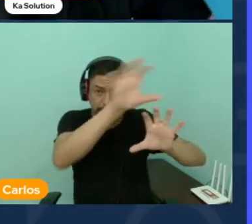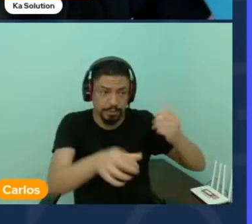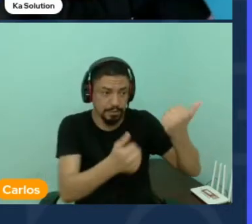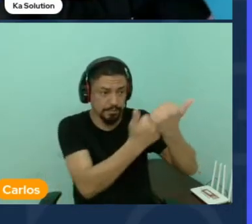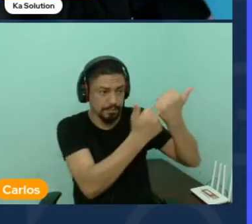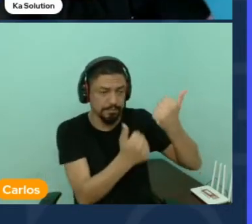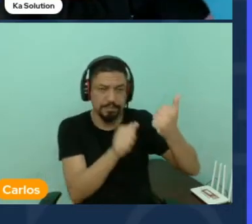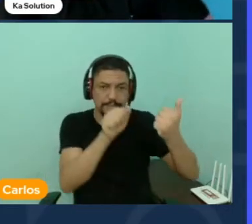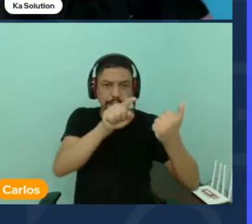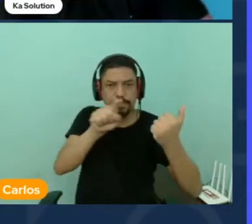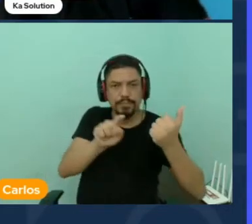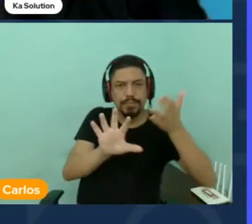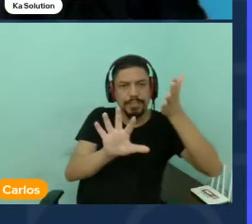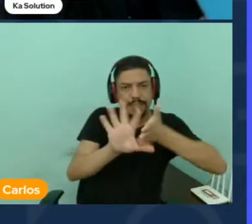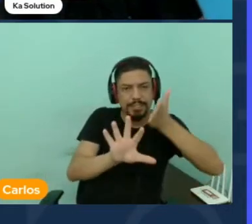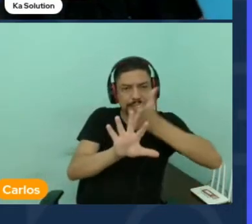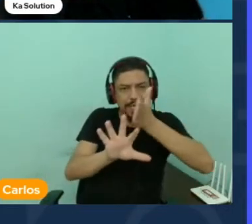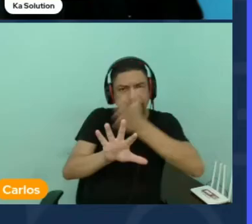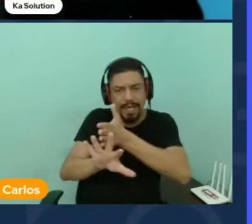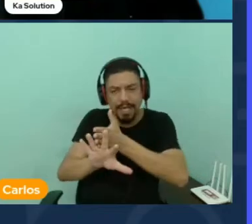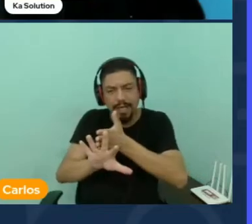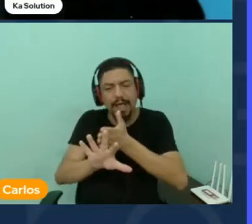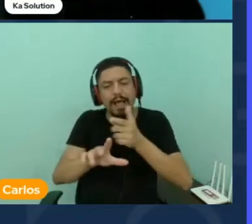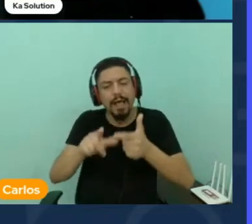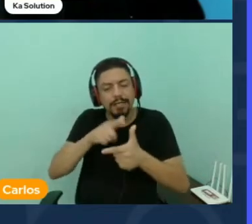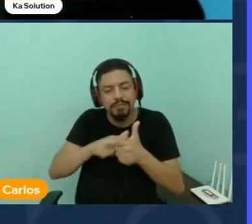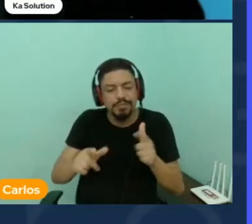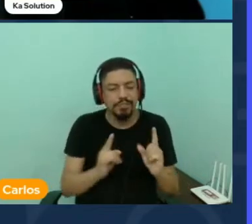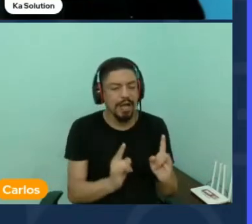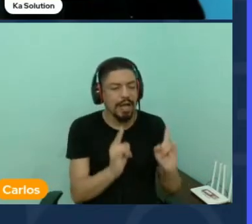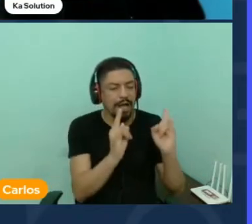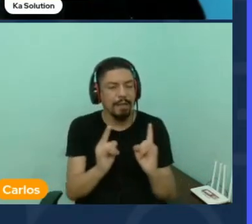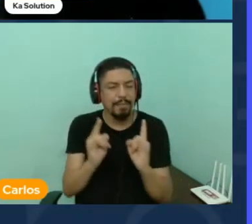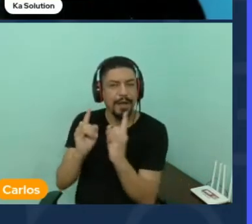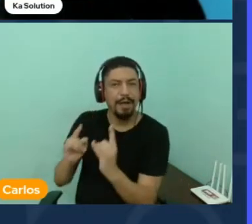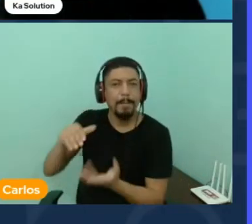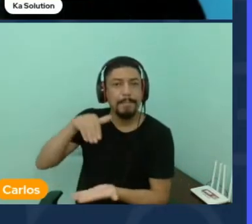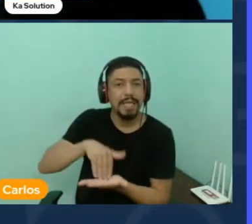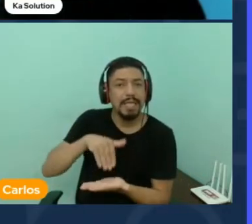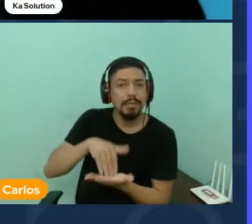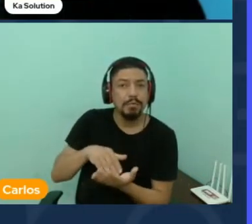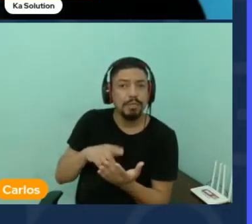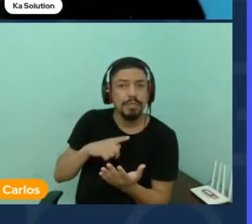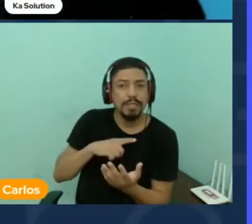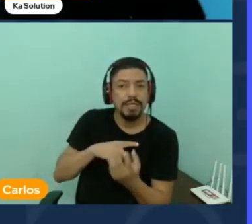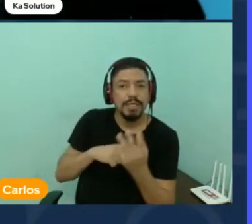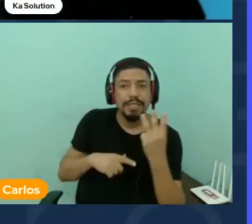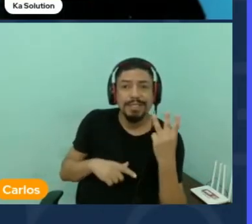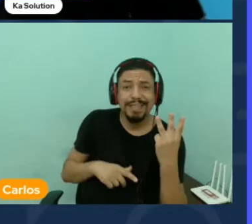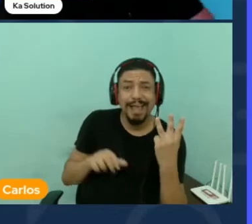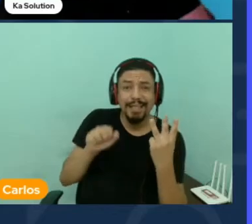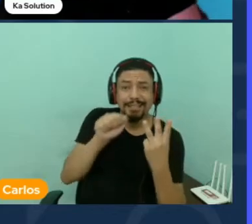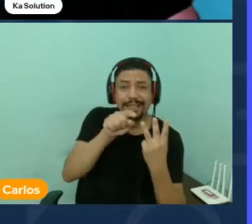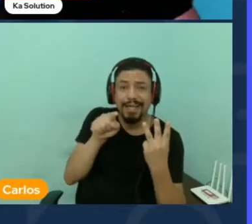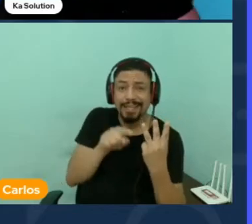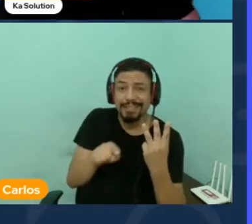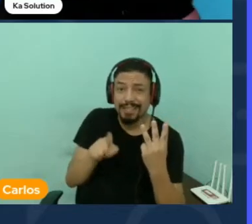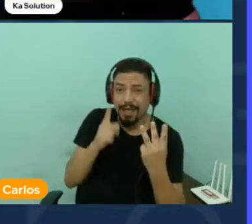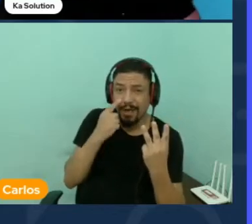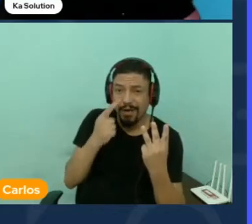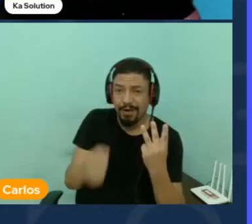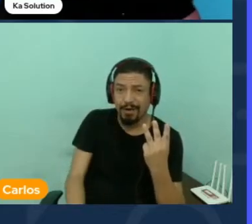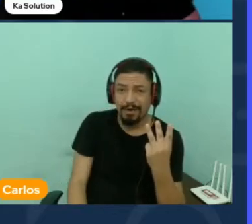globo. E em cada região eu tenho pelo menos 1, 2, 3 zonas